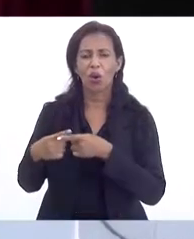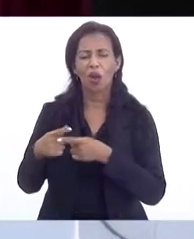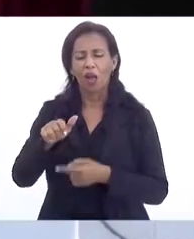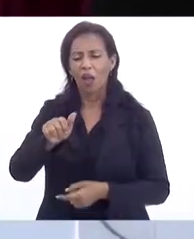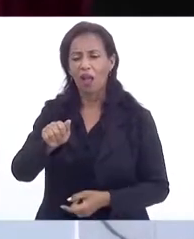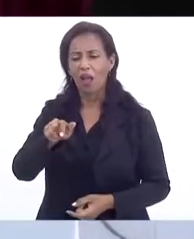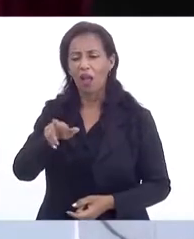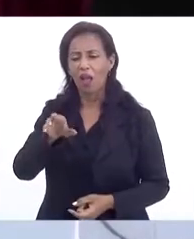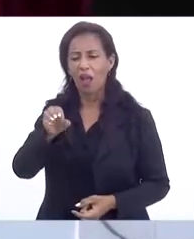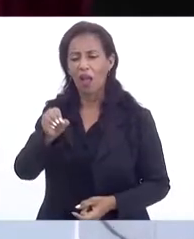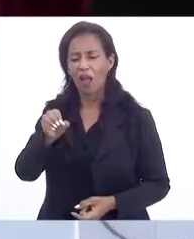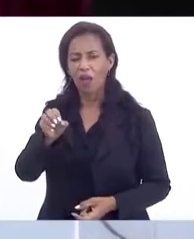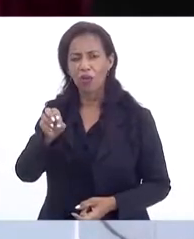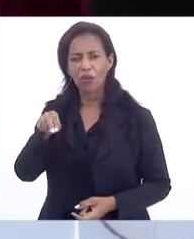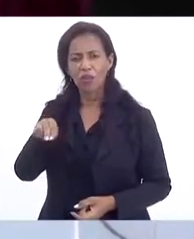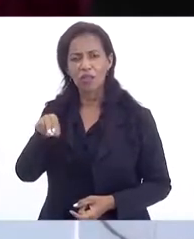agronegócio